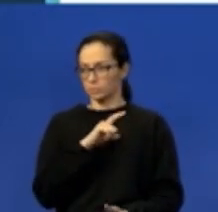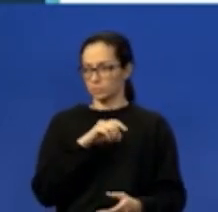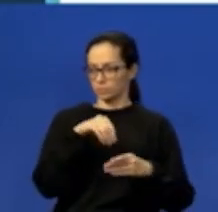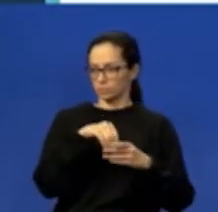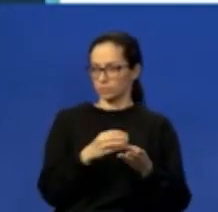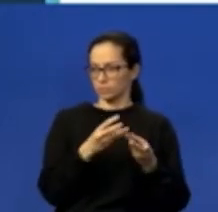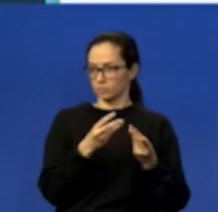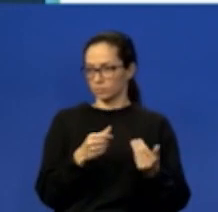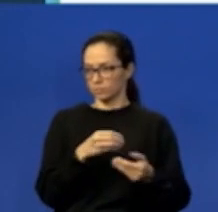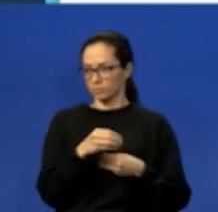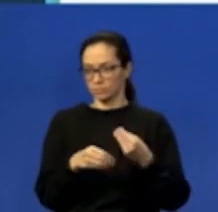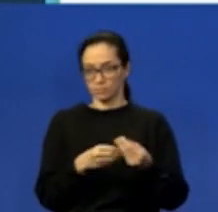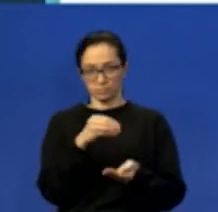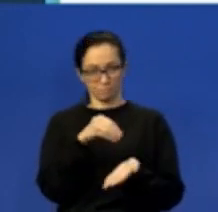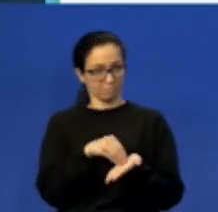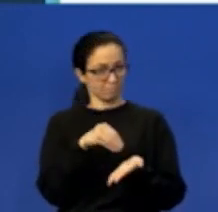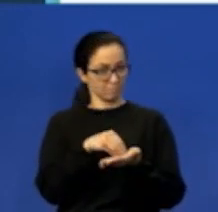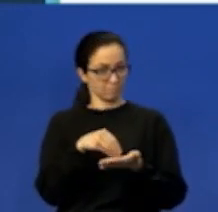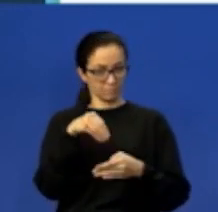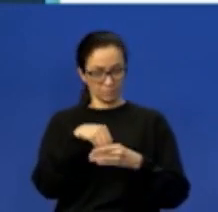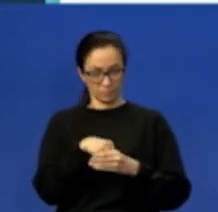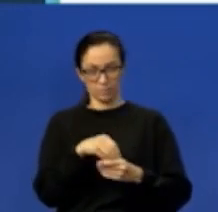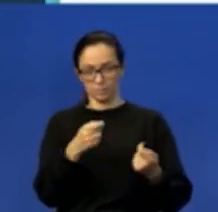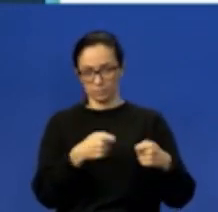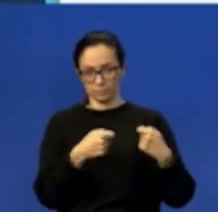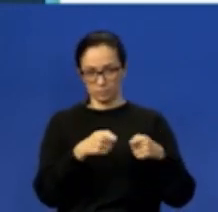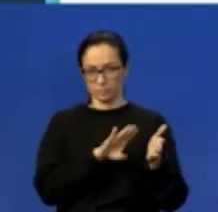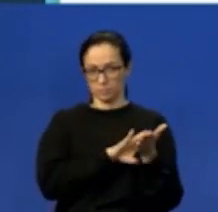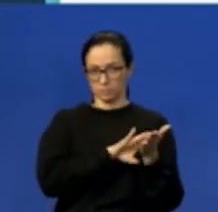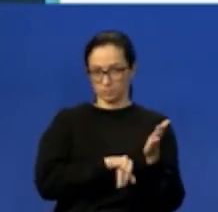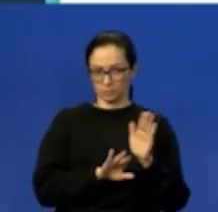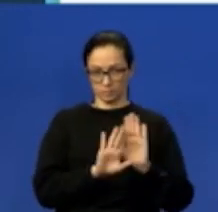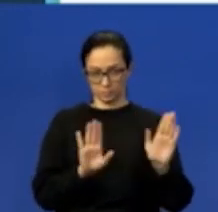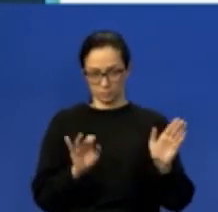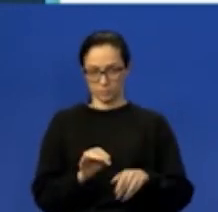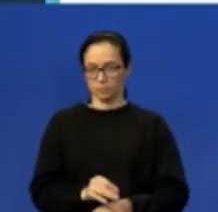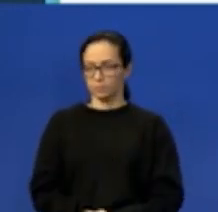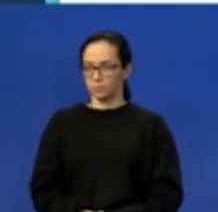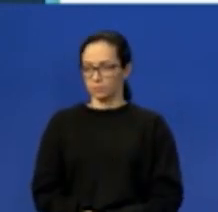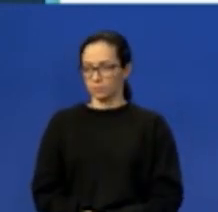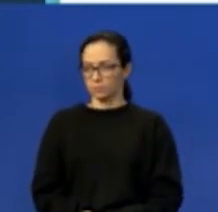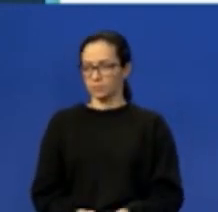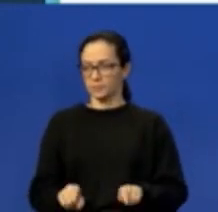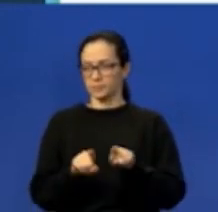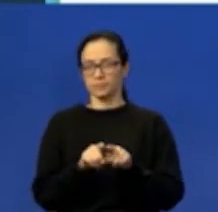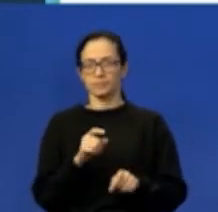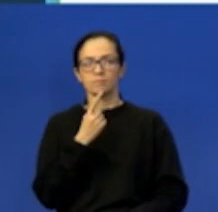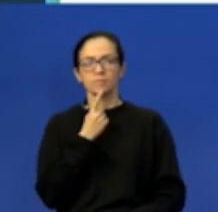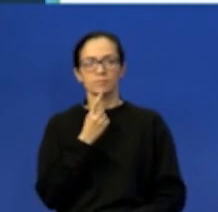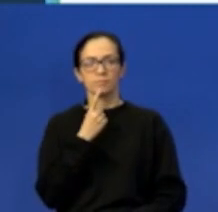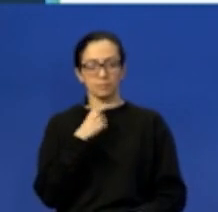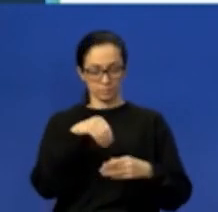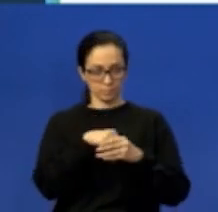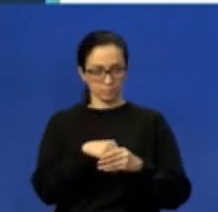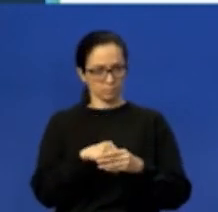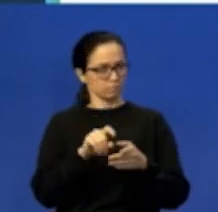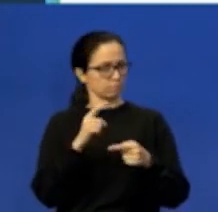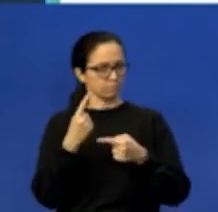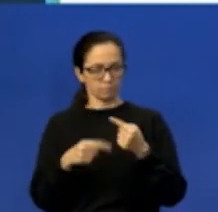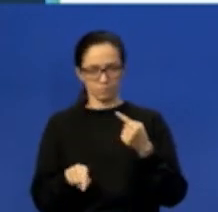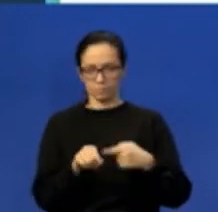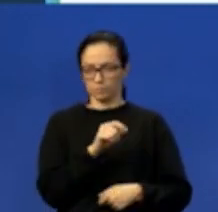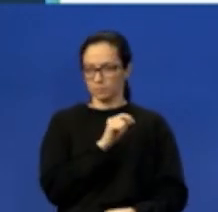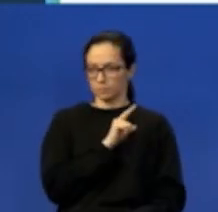devem ambos estarem ausentes na urina. As hemácias e as hemoglobinas, elas também devem estar ausentes na urina. E